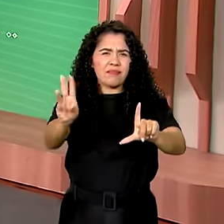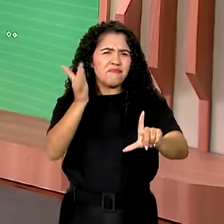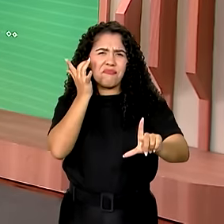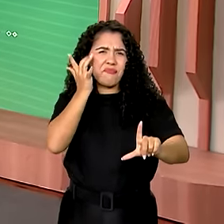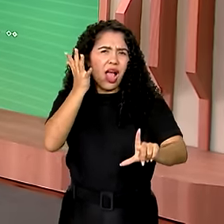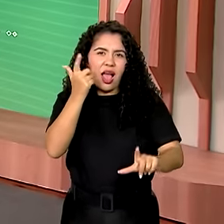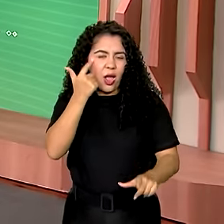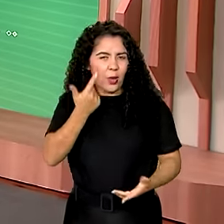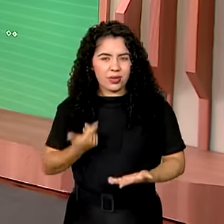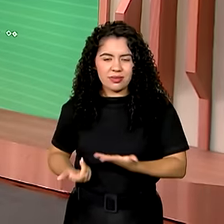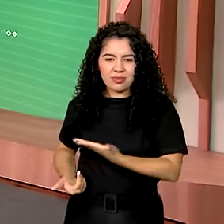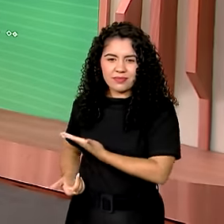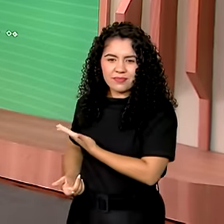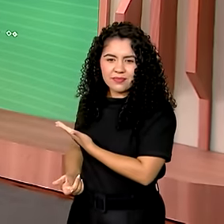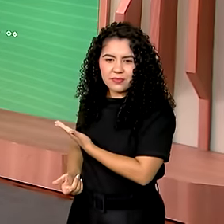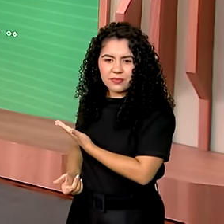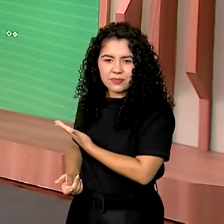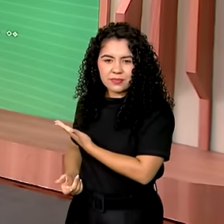acesse